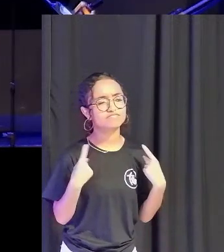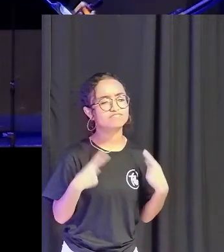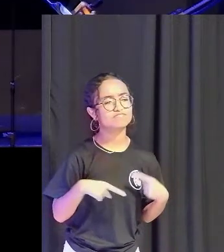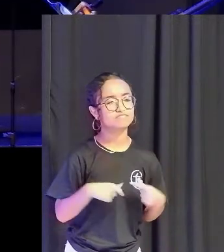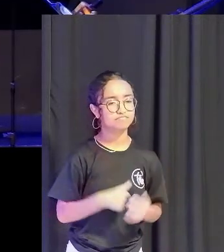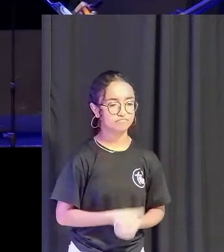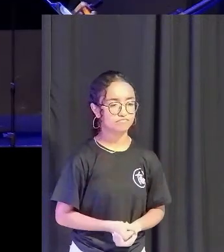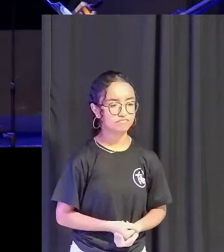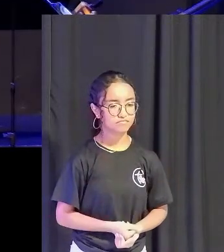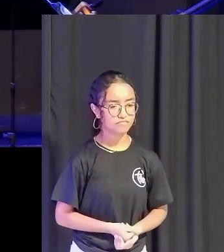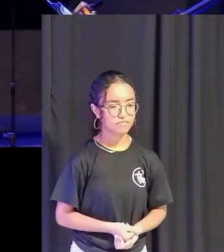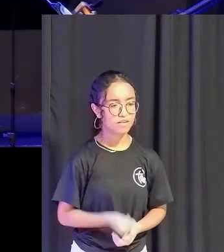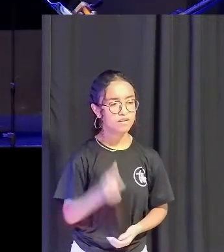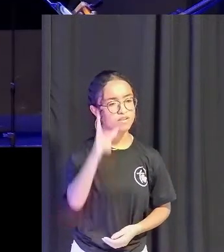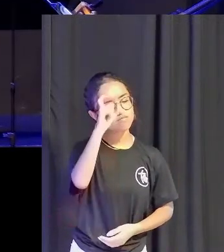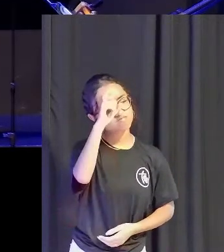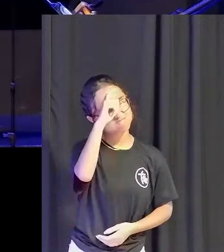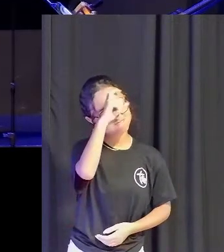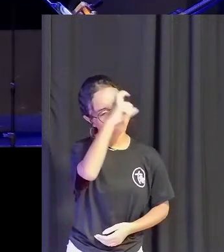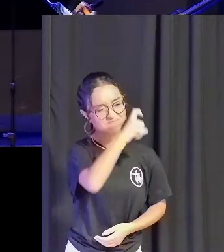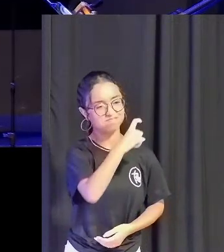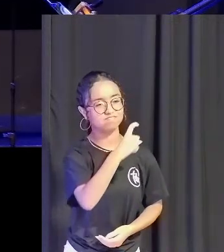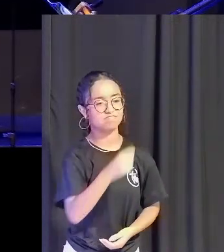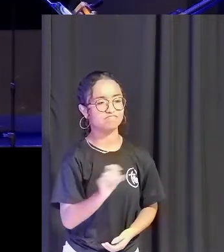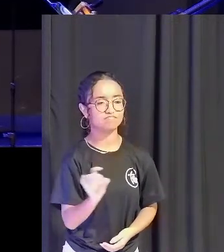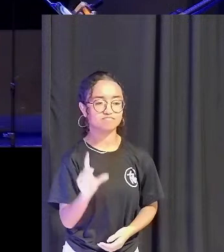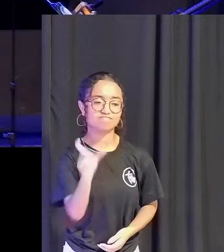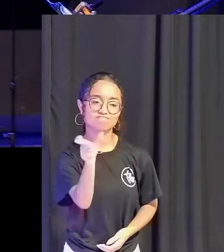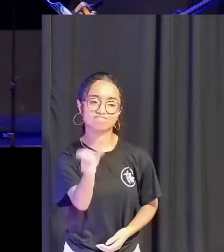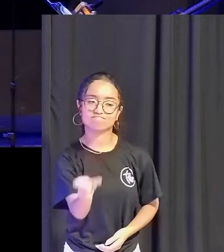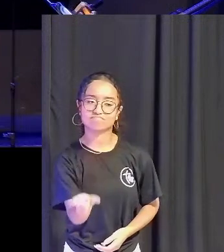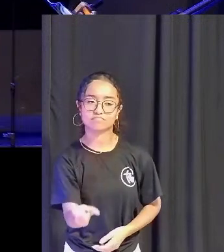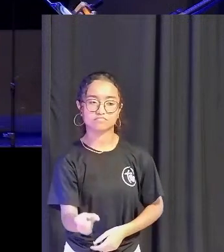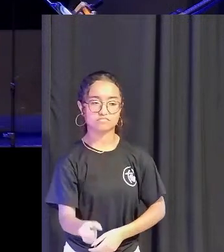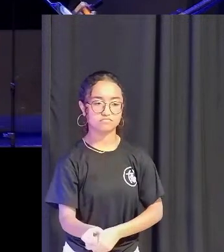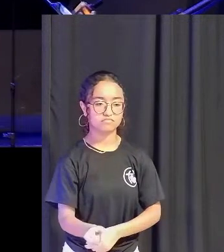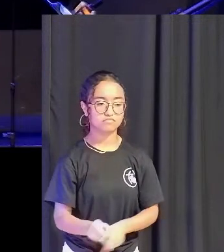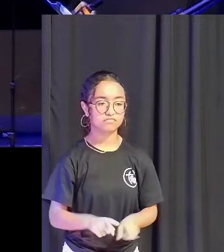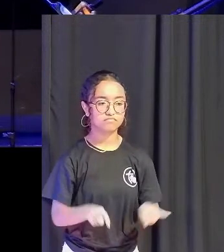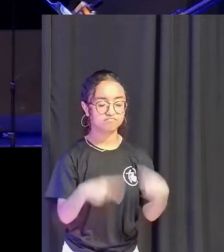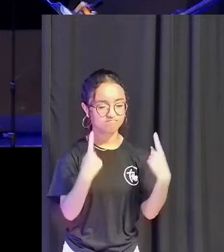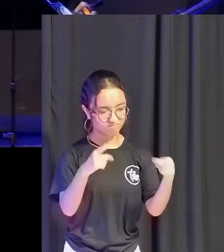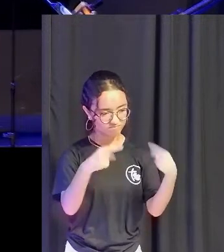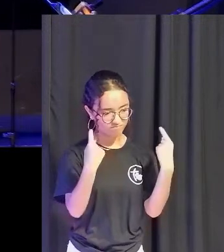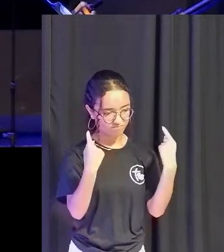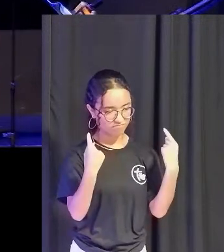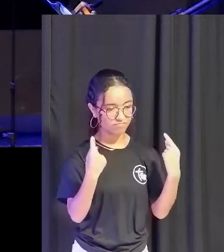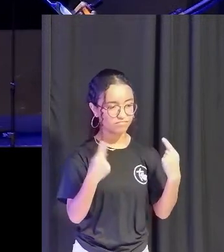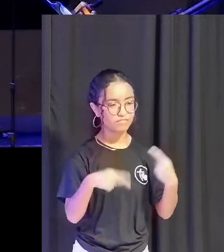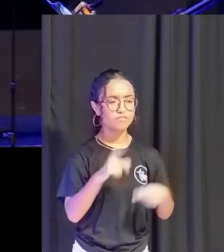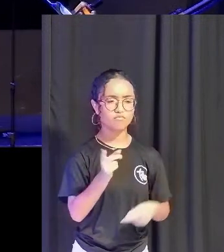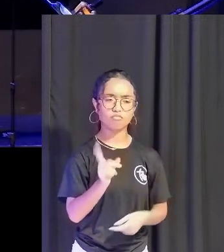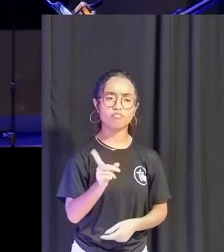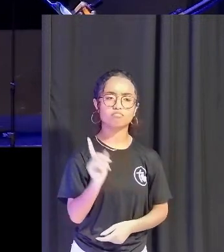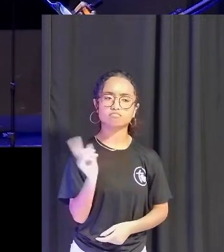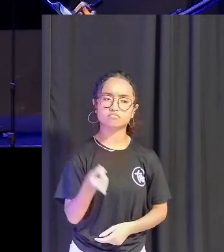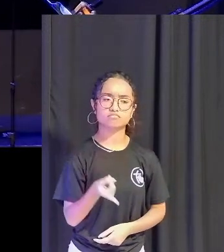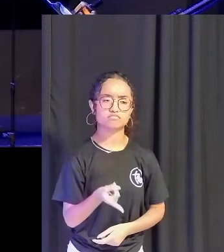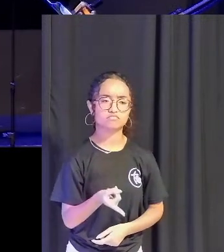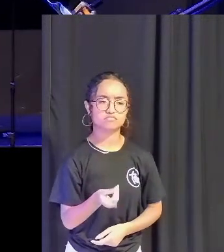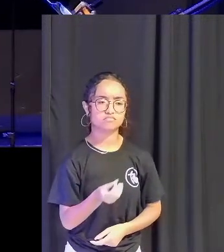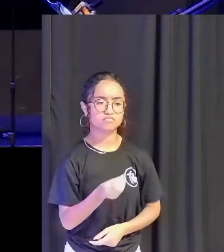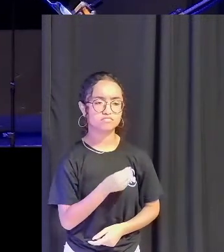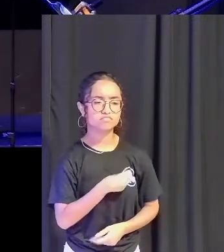cada pessoa. A tentação em si não é pecado. Às vezes o pessoal fica chateado porque foi